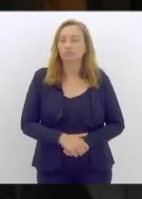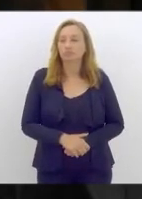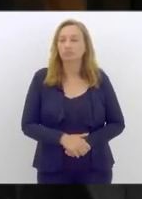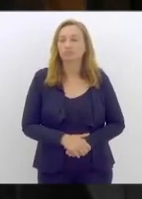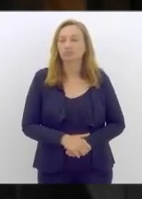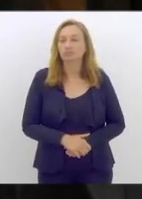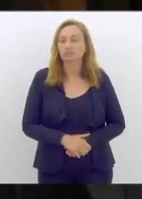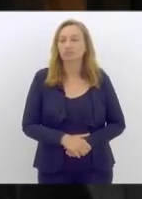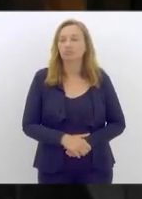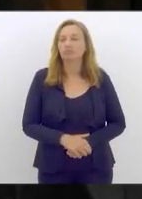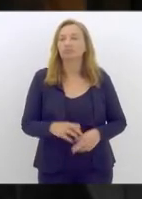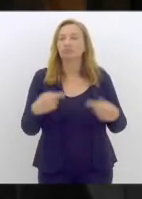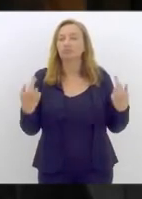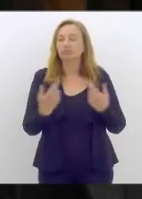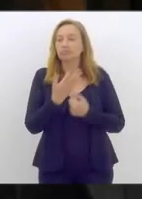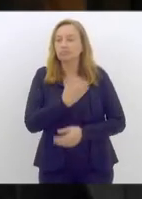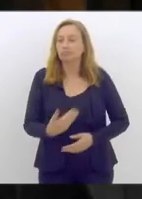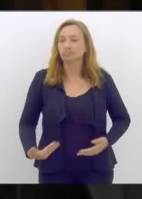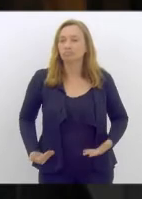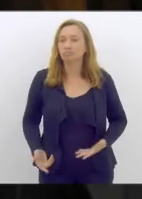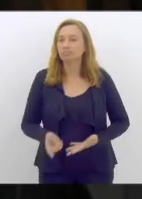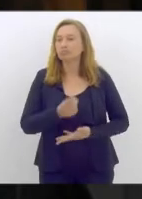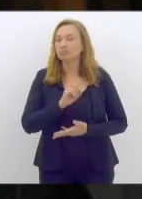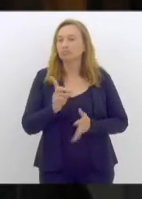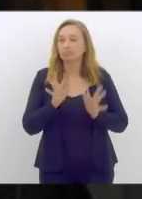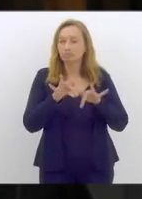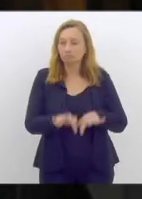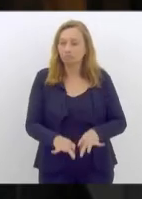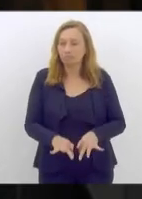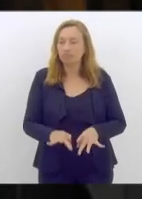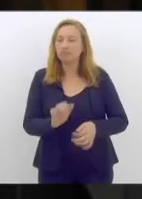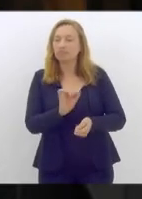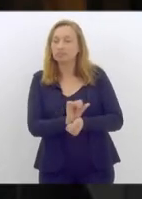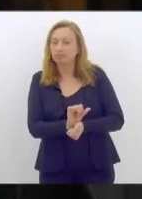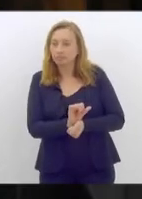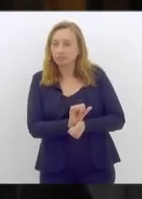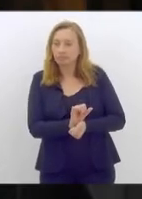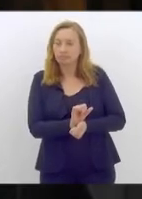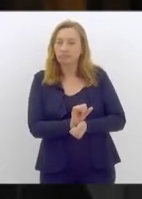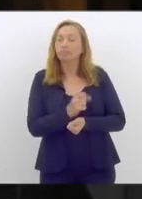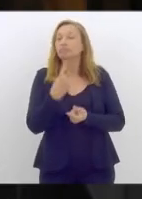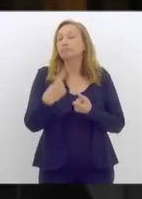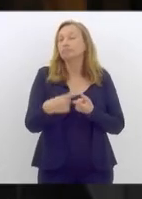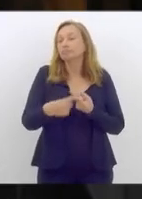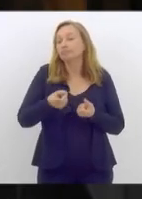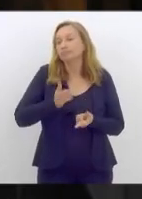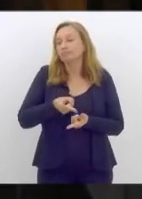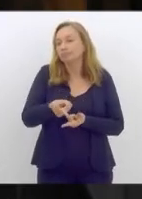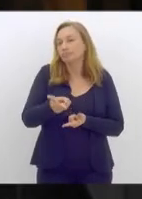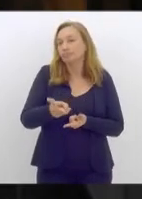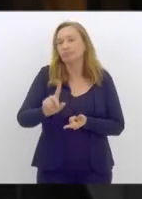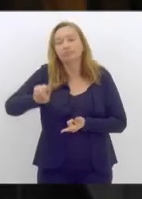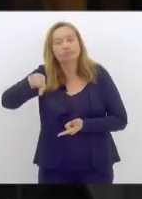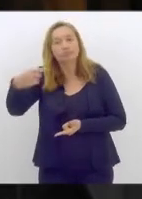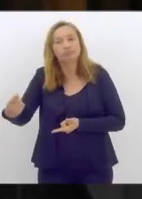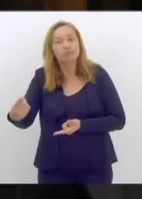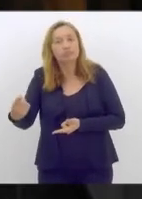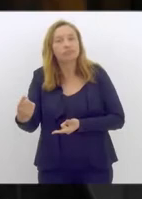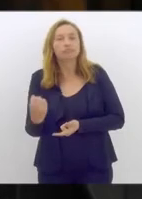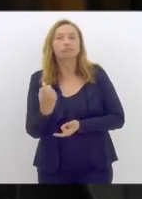está a audiência pública não terminou foi suspensa porque Continuará na próxima